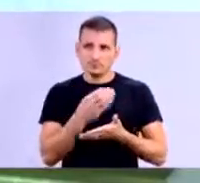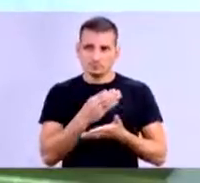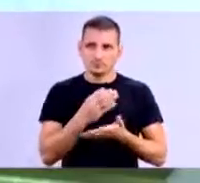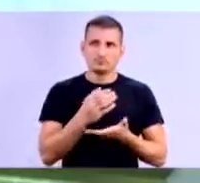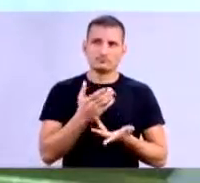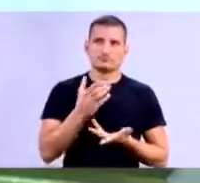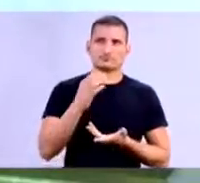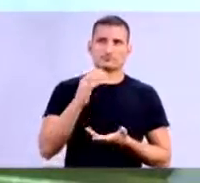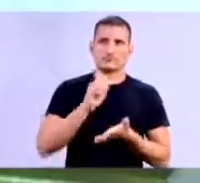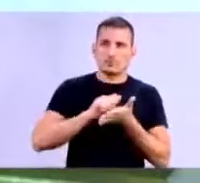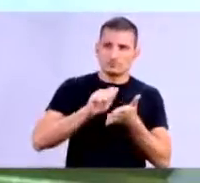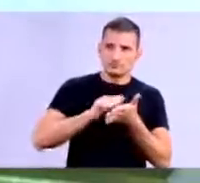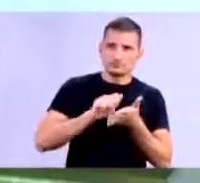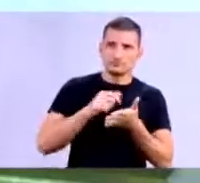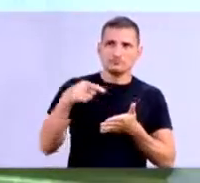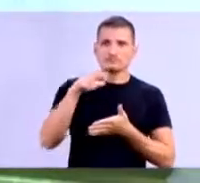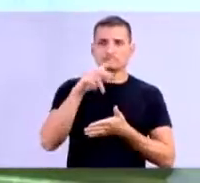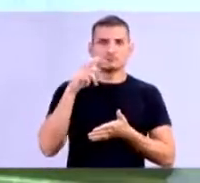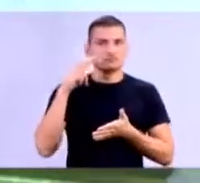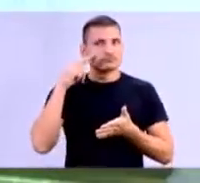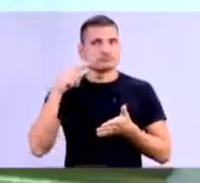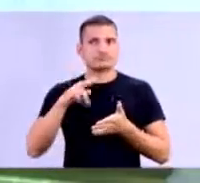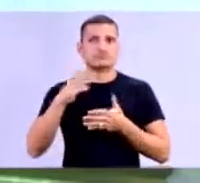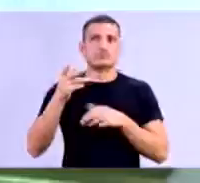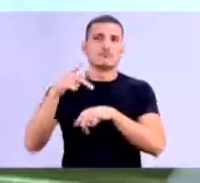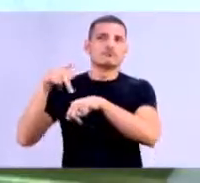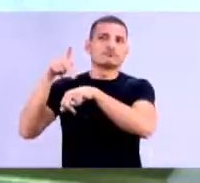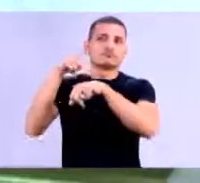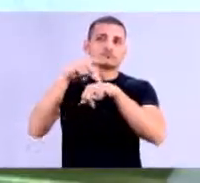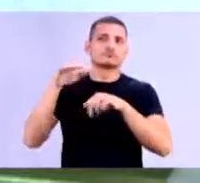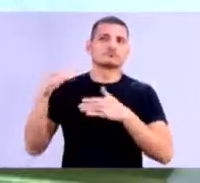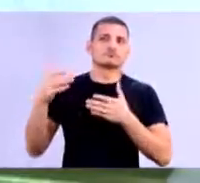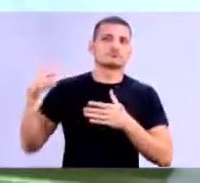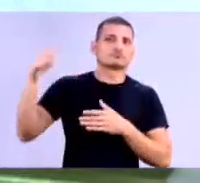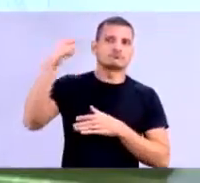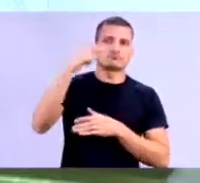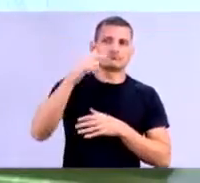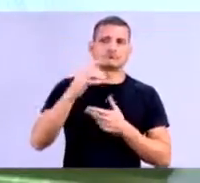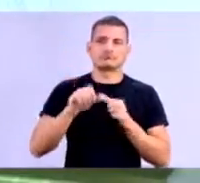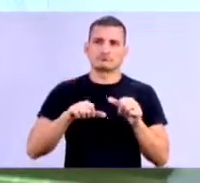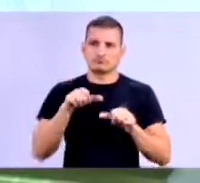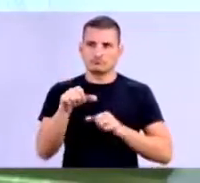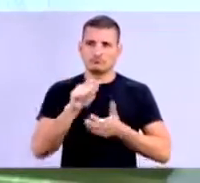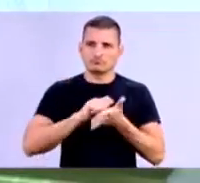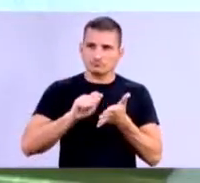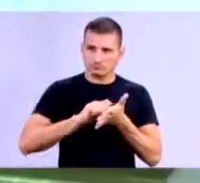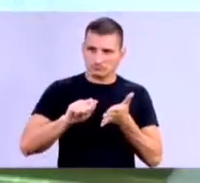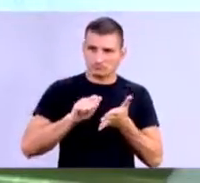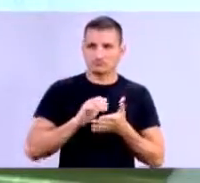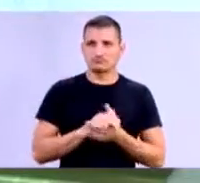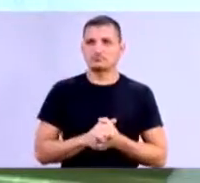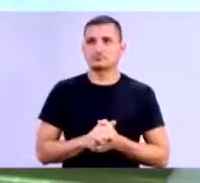vão verificar que países sofreram mudança, em que países essas mudanças